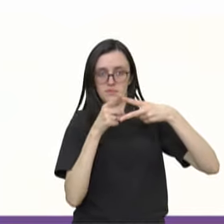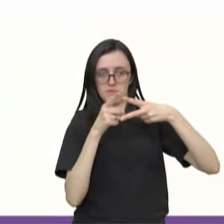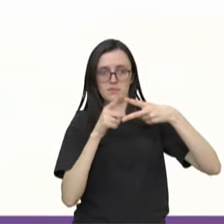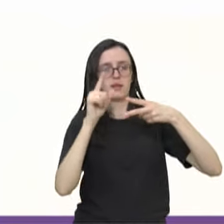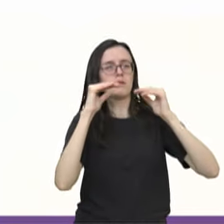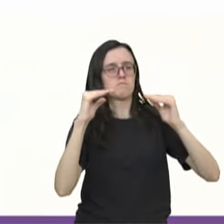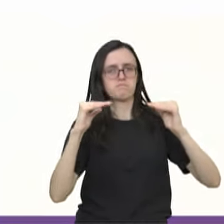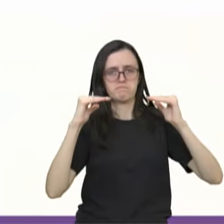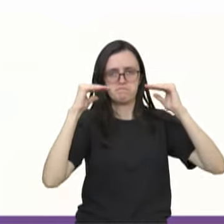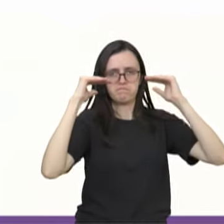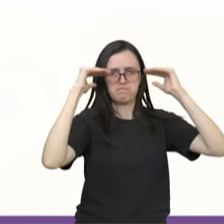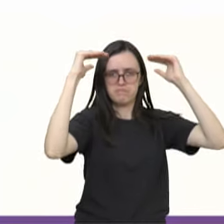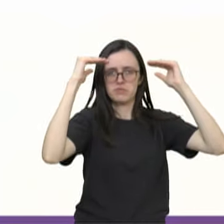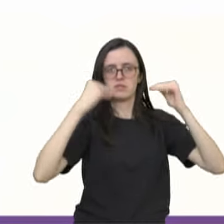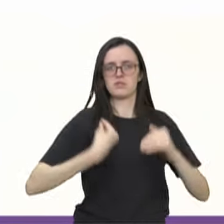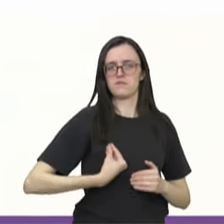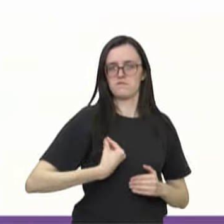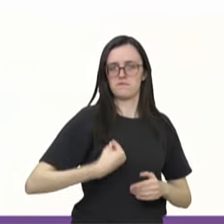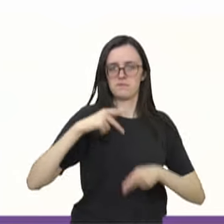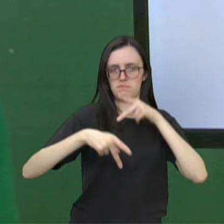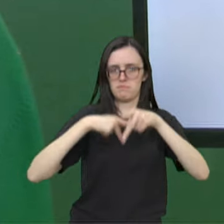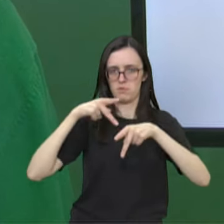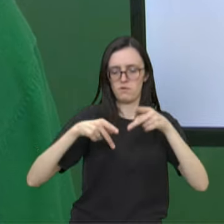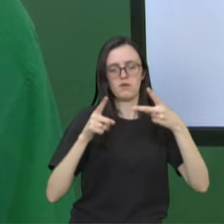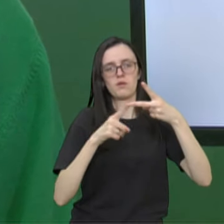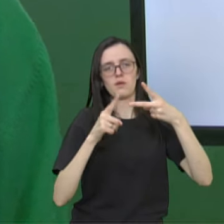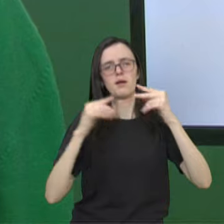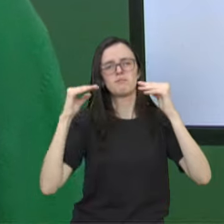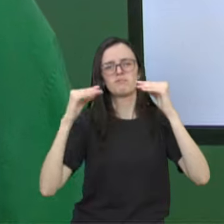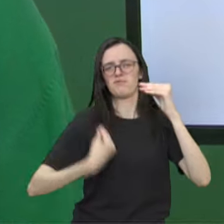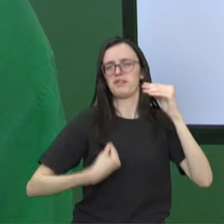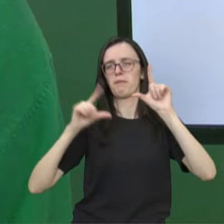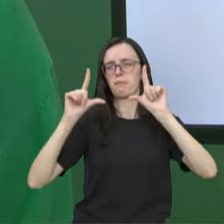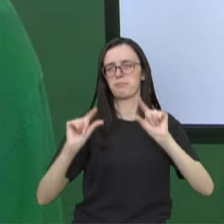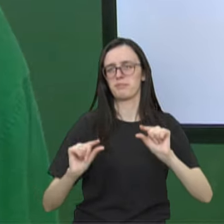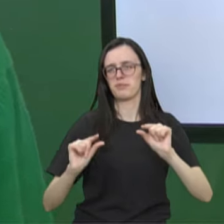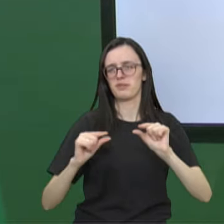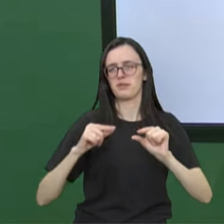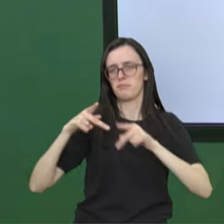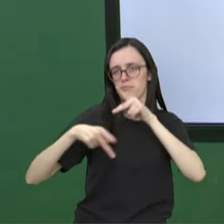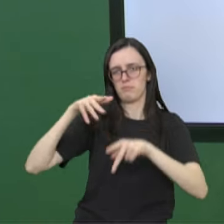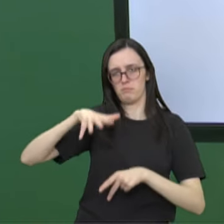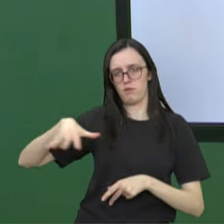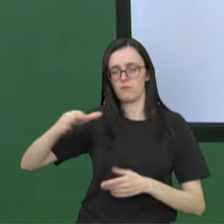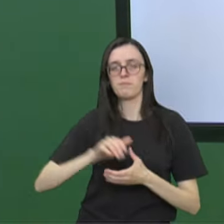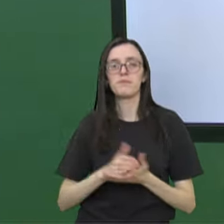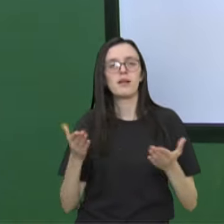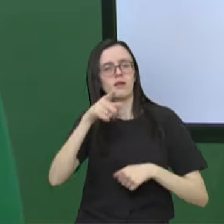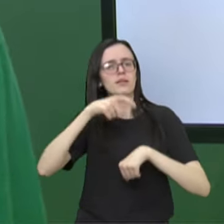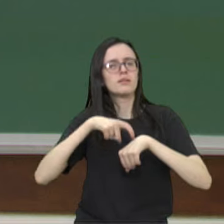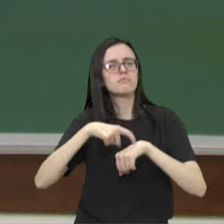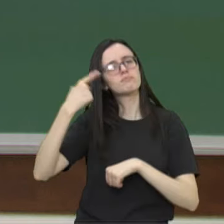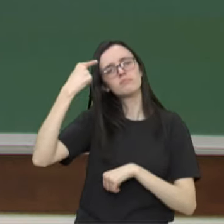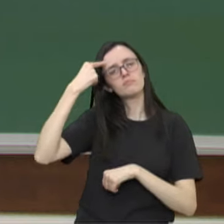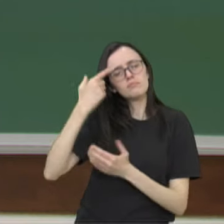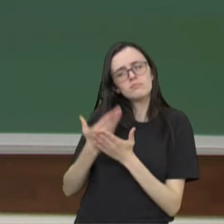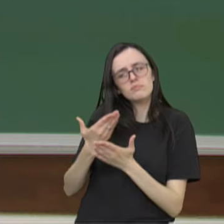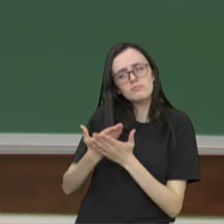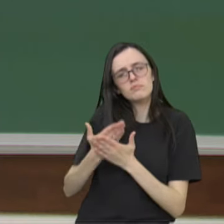B, ou baixa qualidade de vida da população? Novamente aí mais alguns minutinhos para que vocês possam pensar